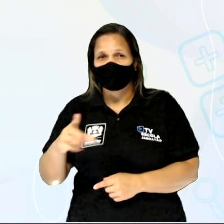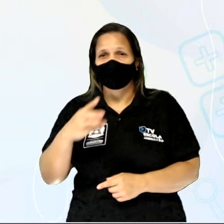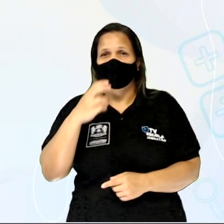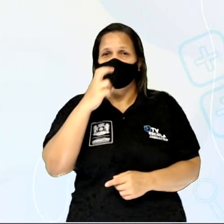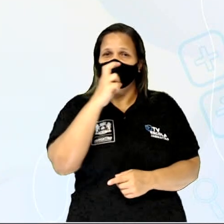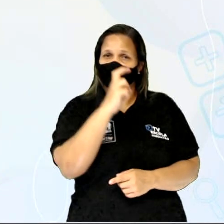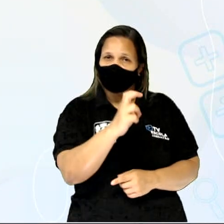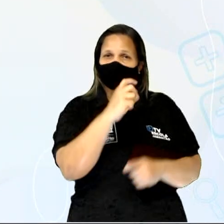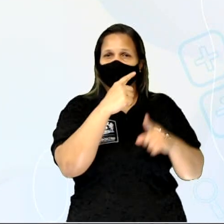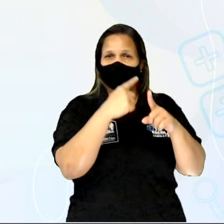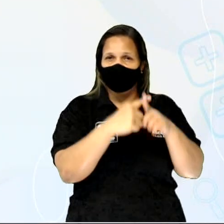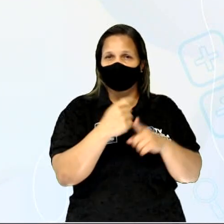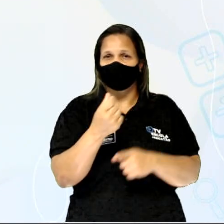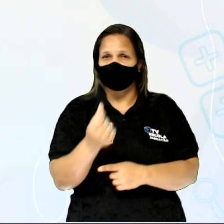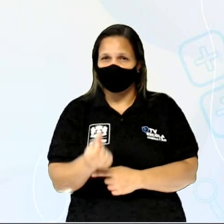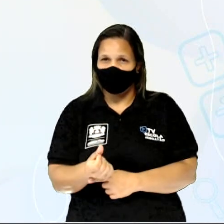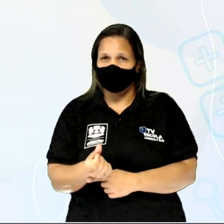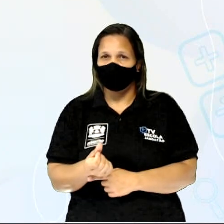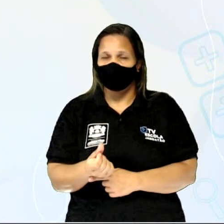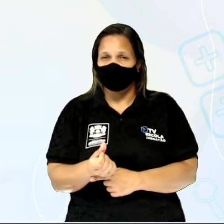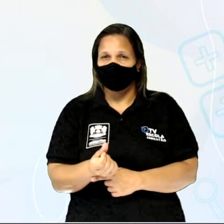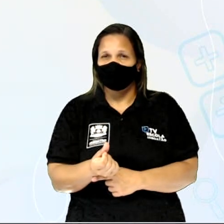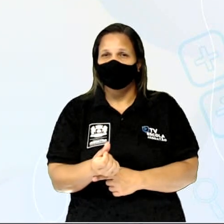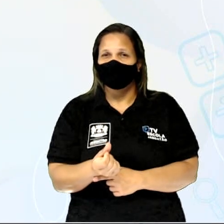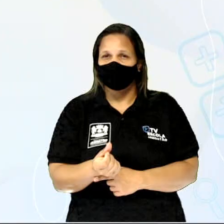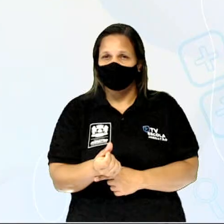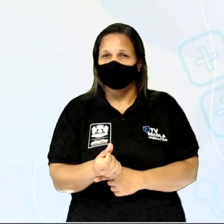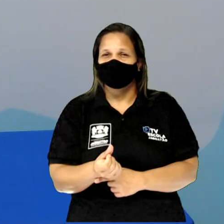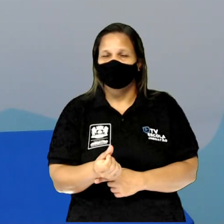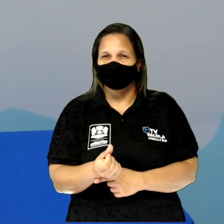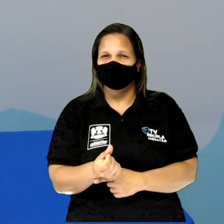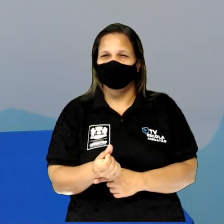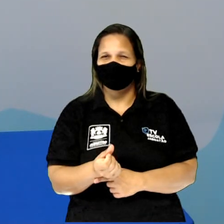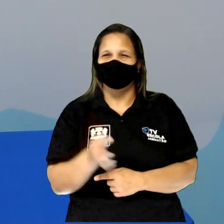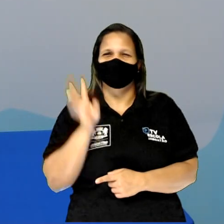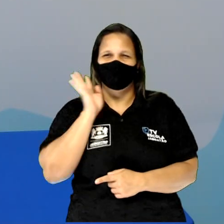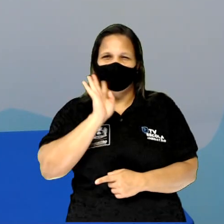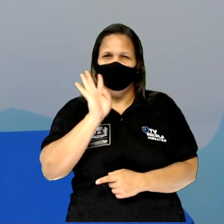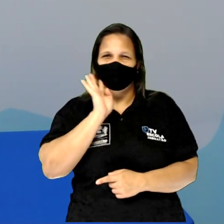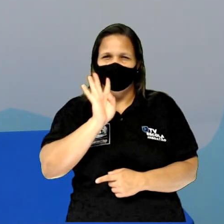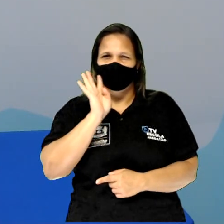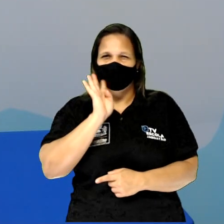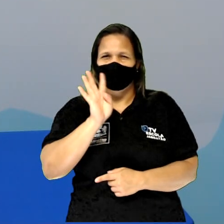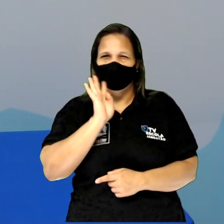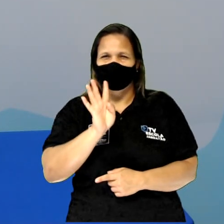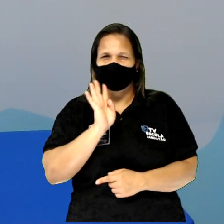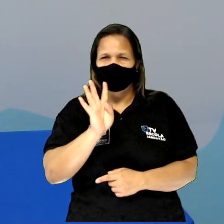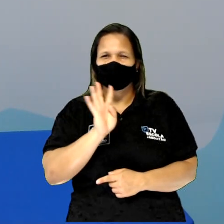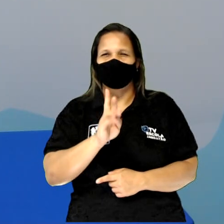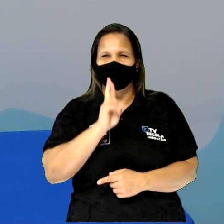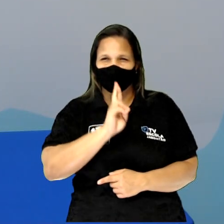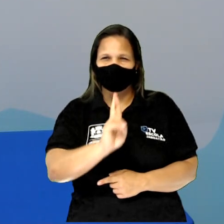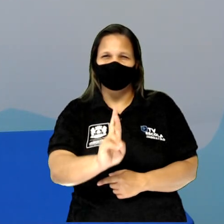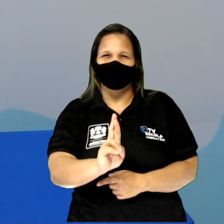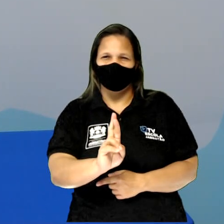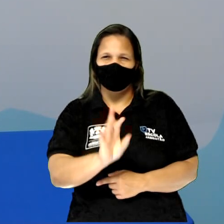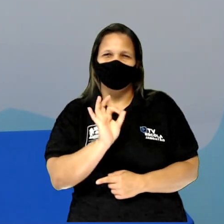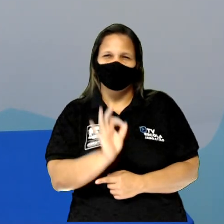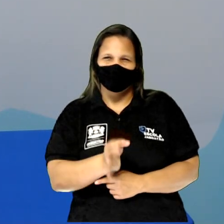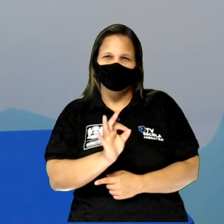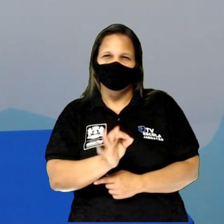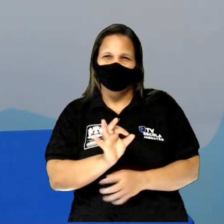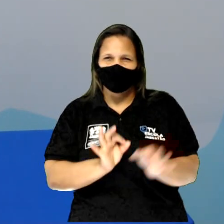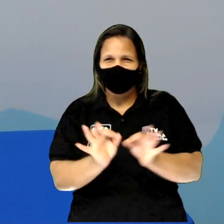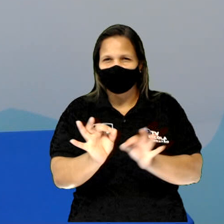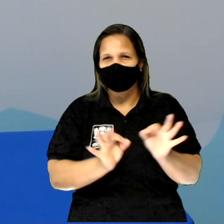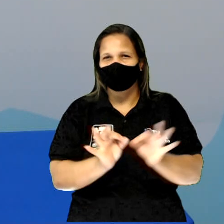cinco vezes seis Ah vai ser muito legal Coloca aí direitinho o resultado deixa bem colorido e